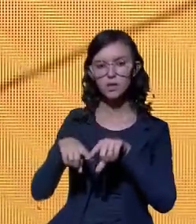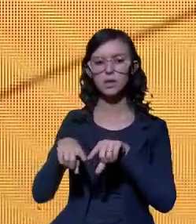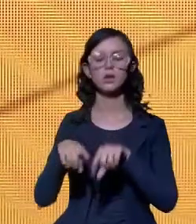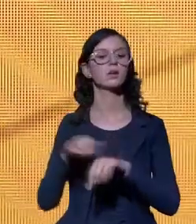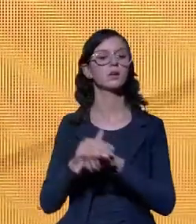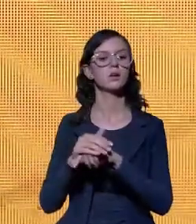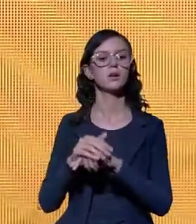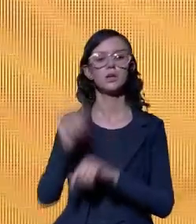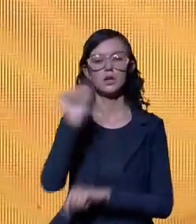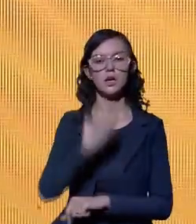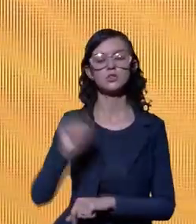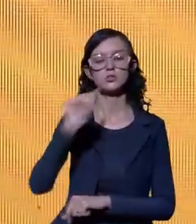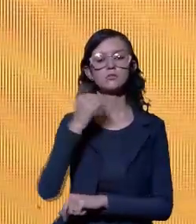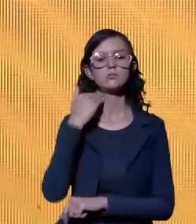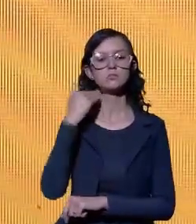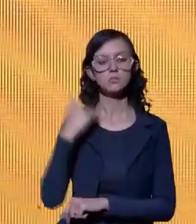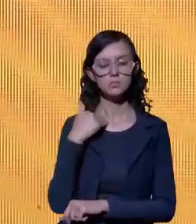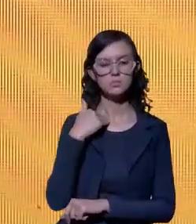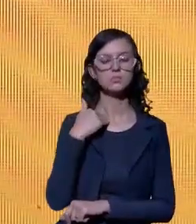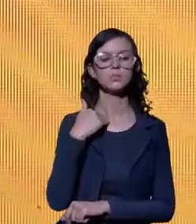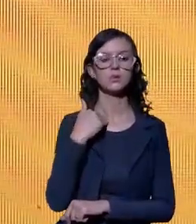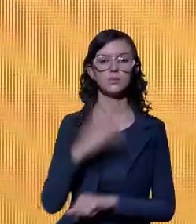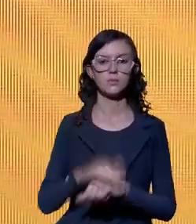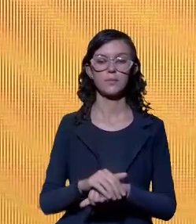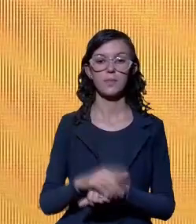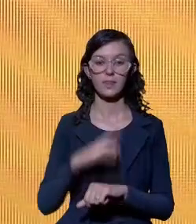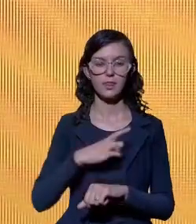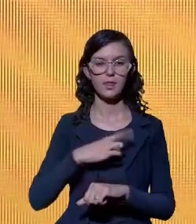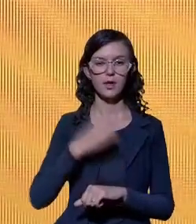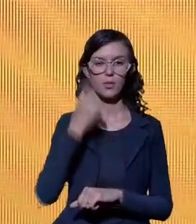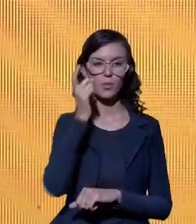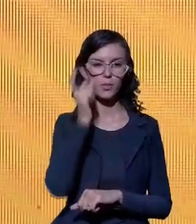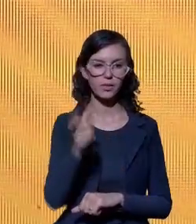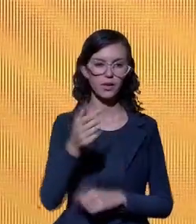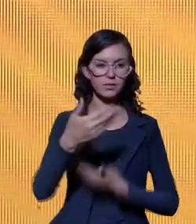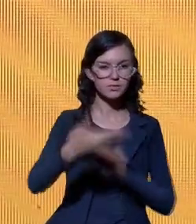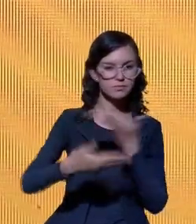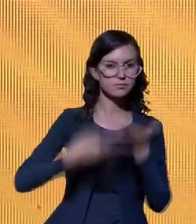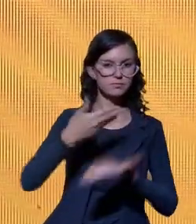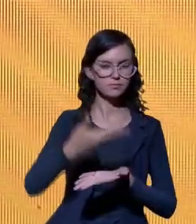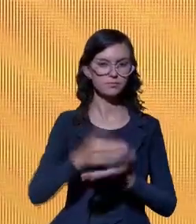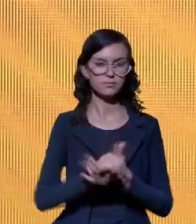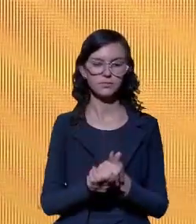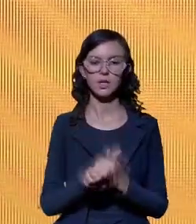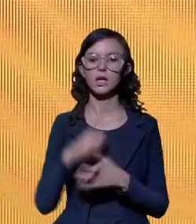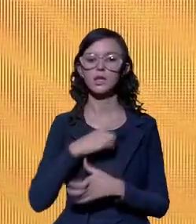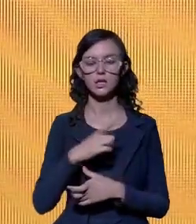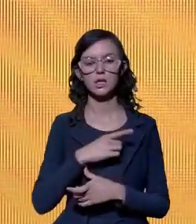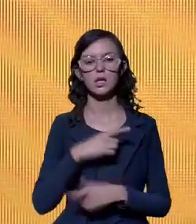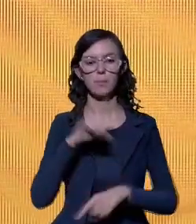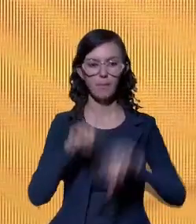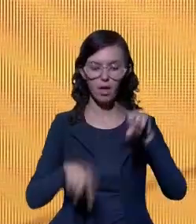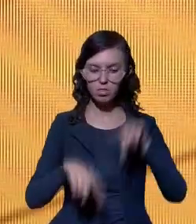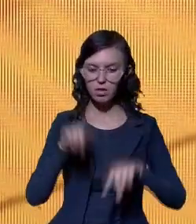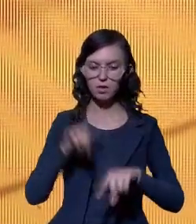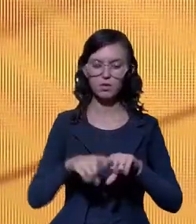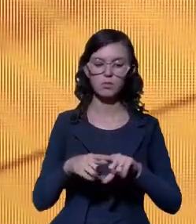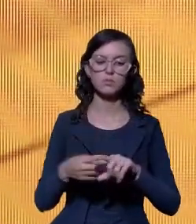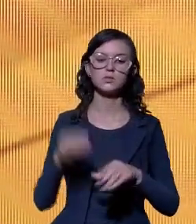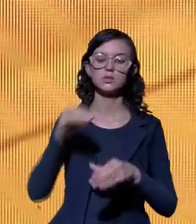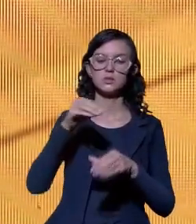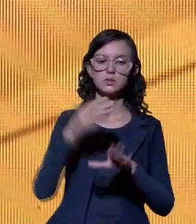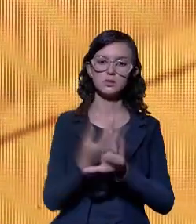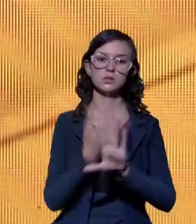os bancos de desenvolvimento, também tem um interesse recíproco. Nós temos recursos externos à disposição, nosso sistema